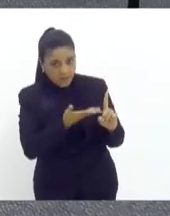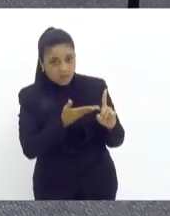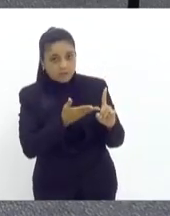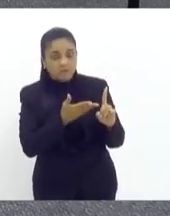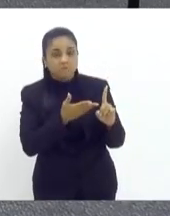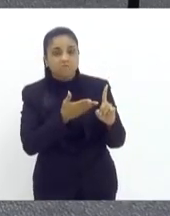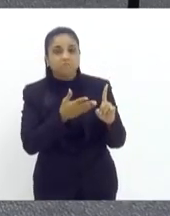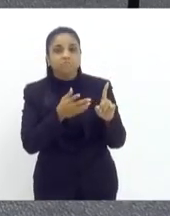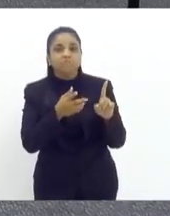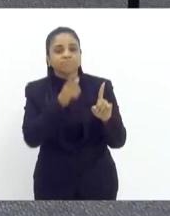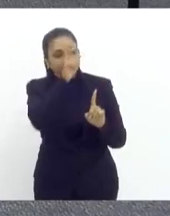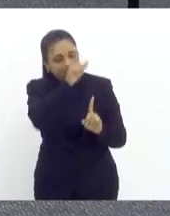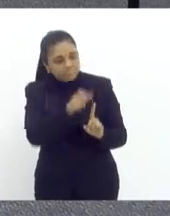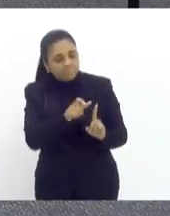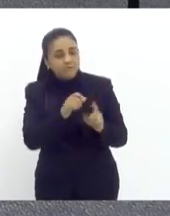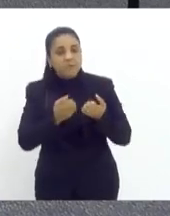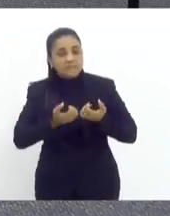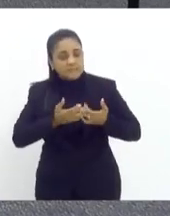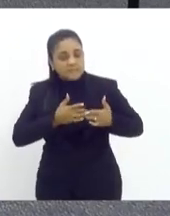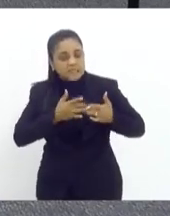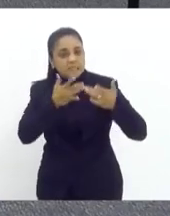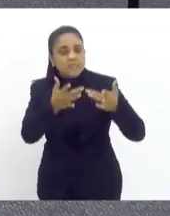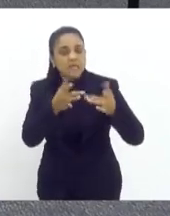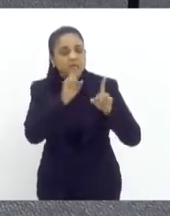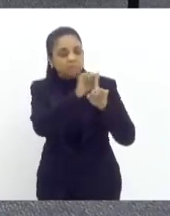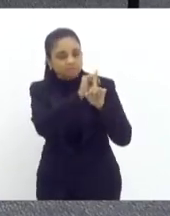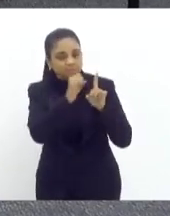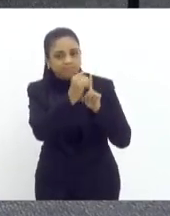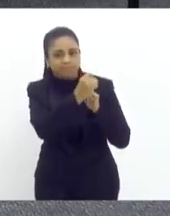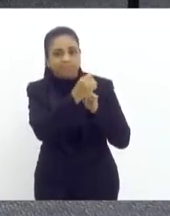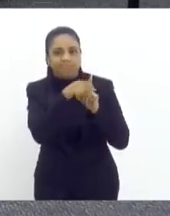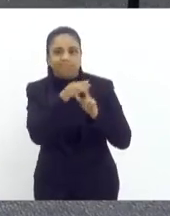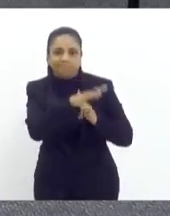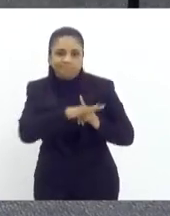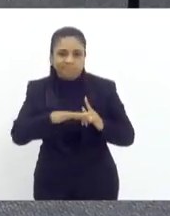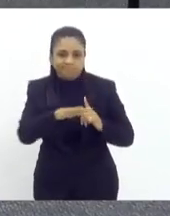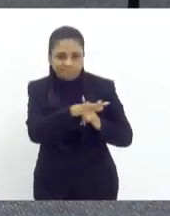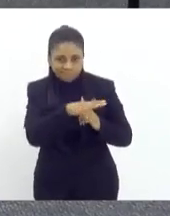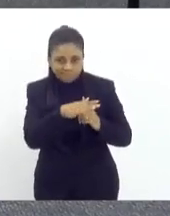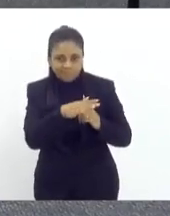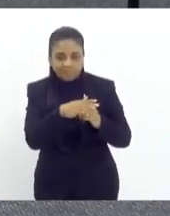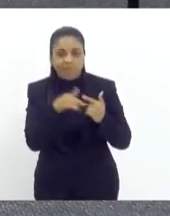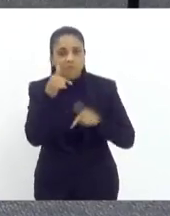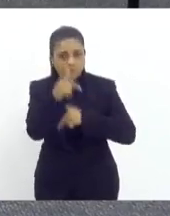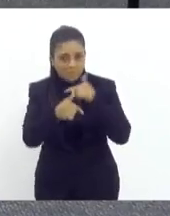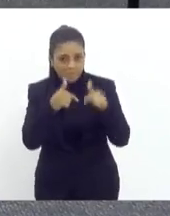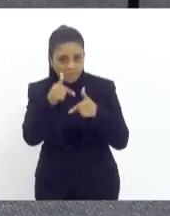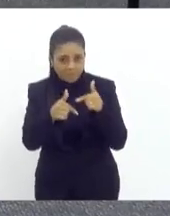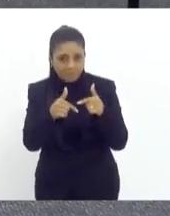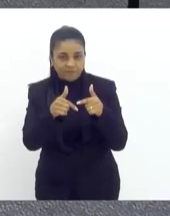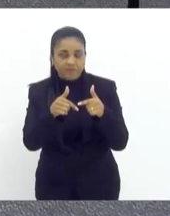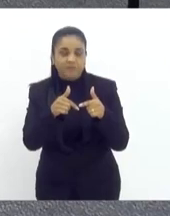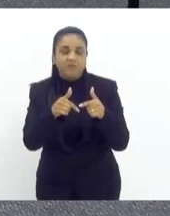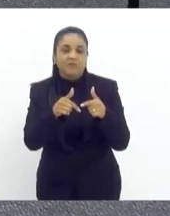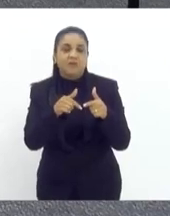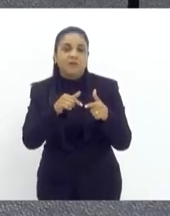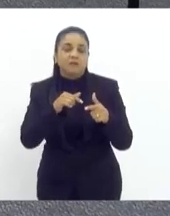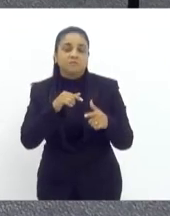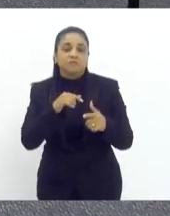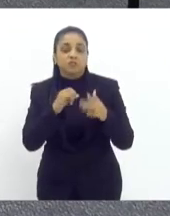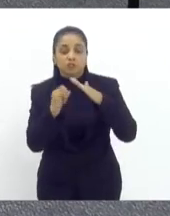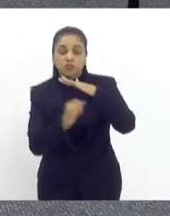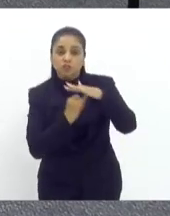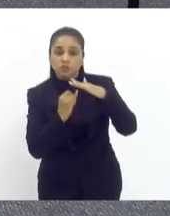alguém que também tá dando entrega na área social já foi dito aqui eu quero reforçar ele através do Instituto